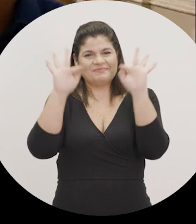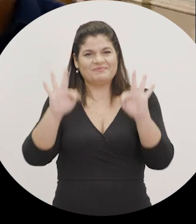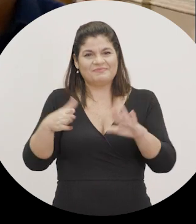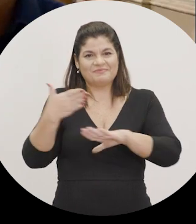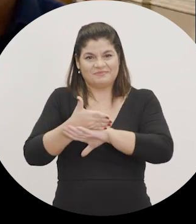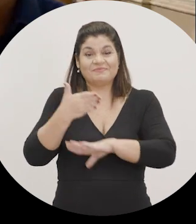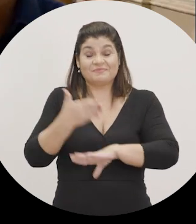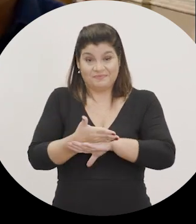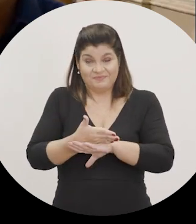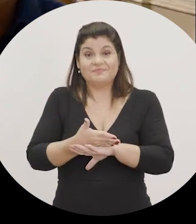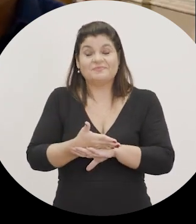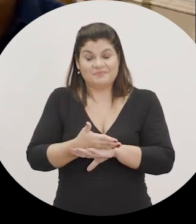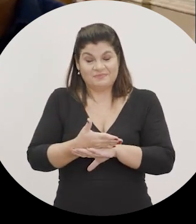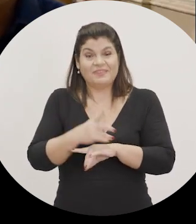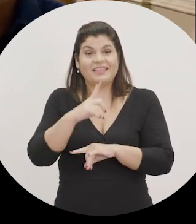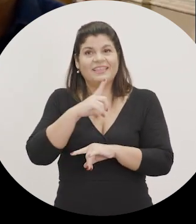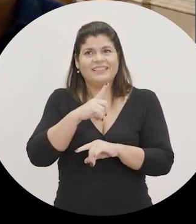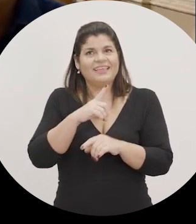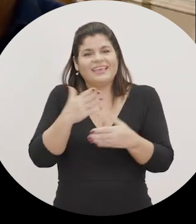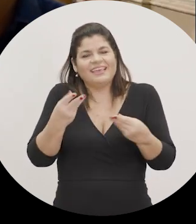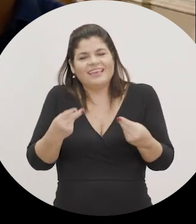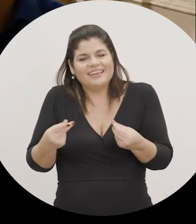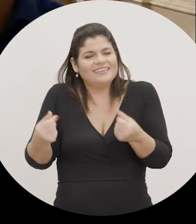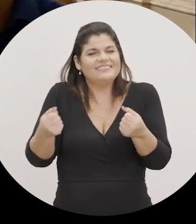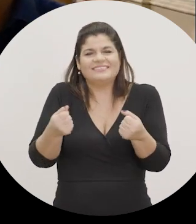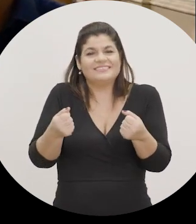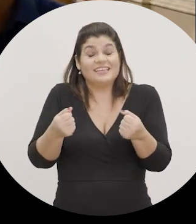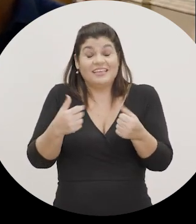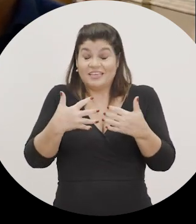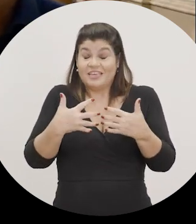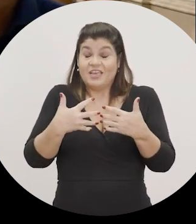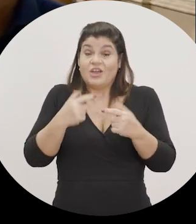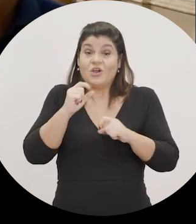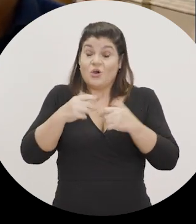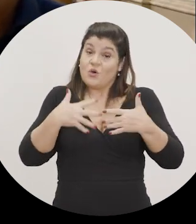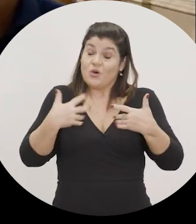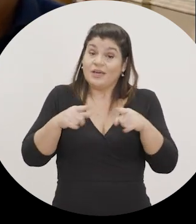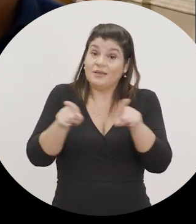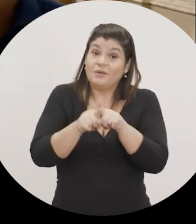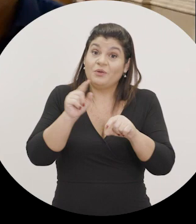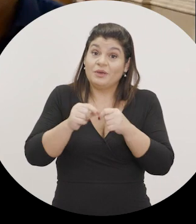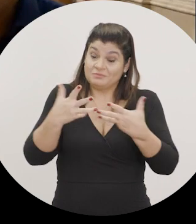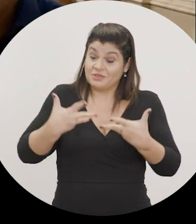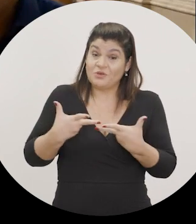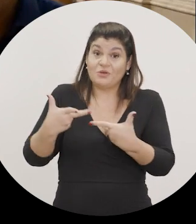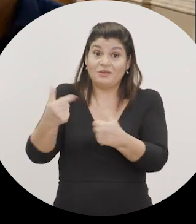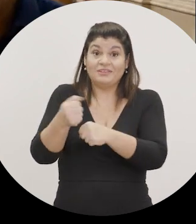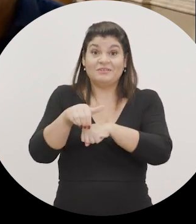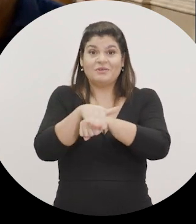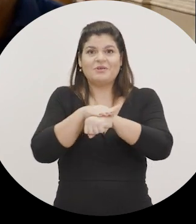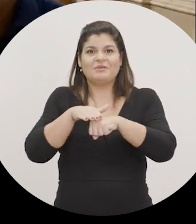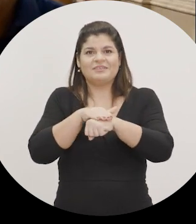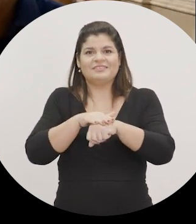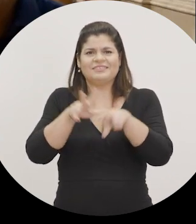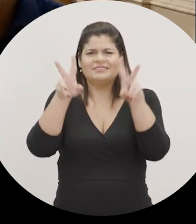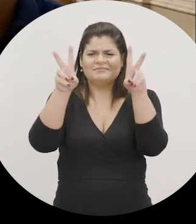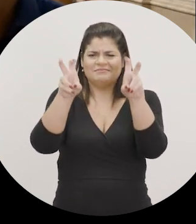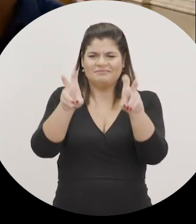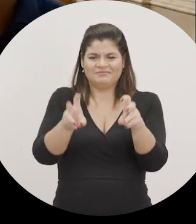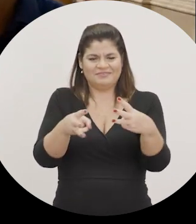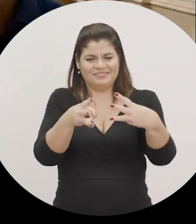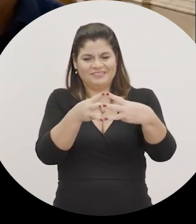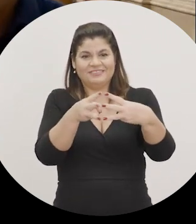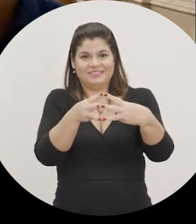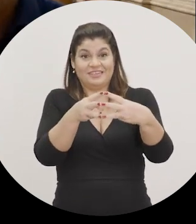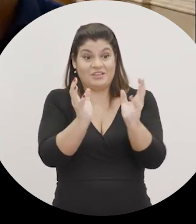ter participado, de ter, enfim, e contente por ser convidado para conversar sobre esses